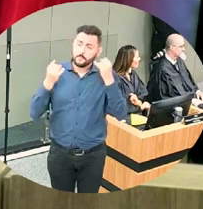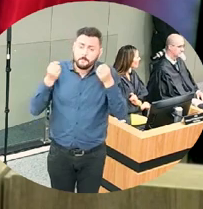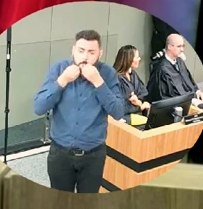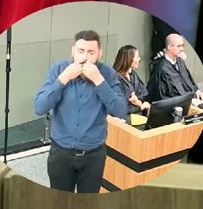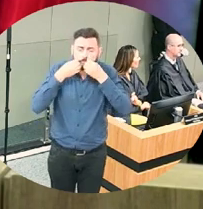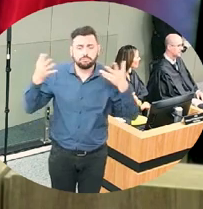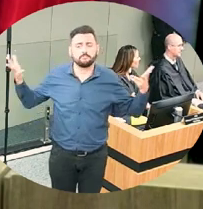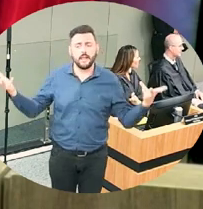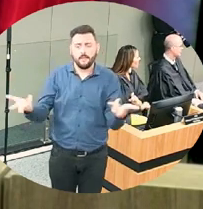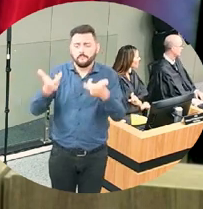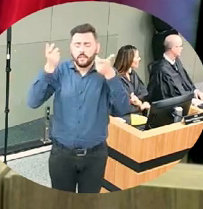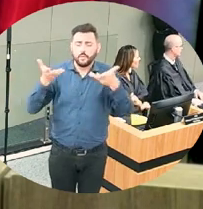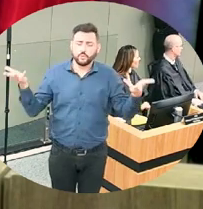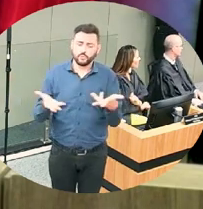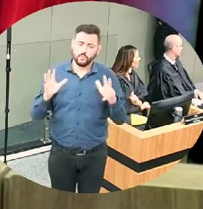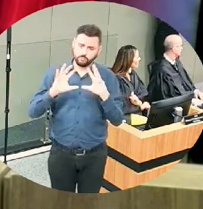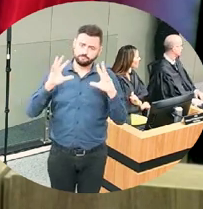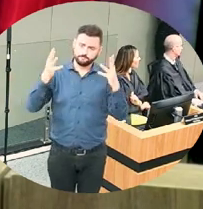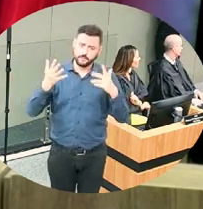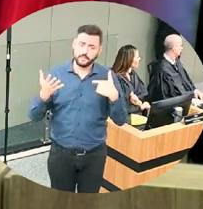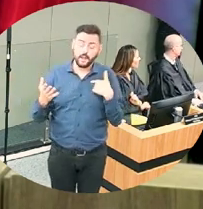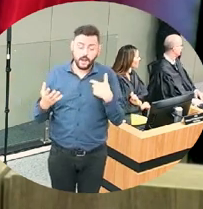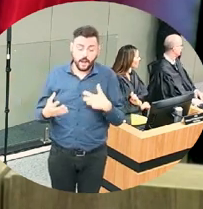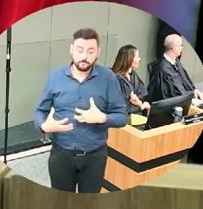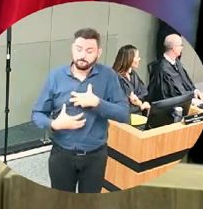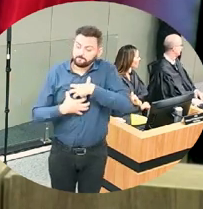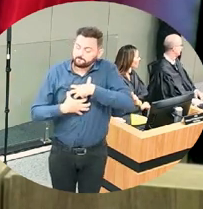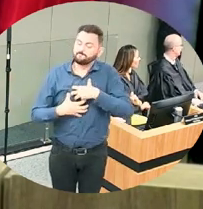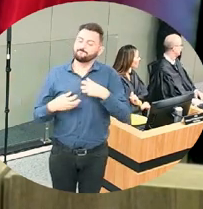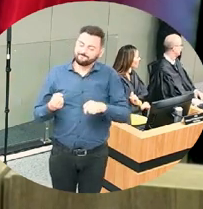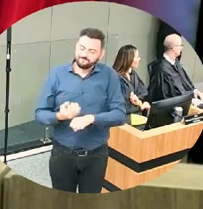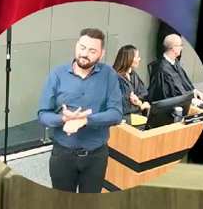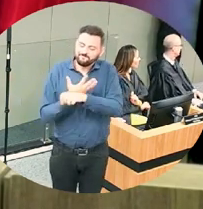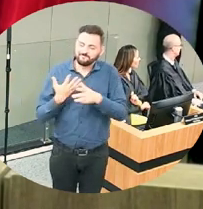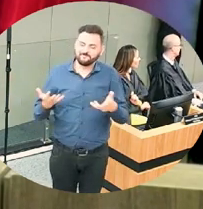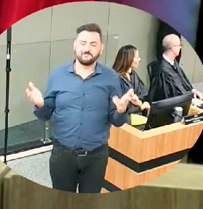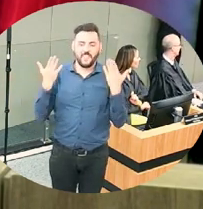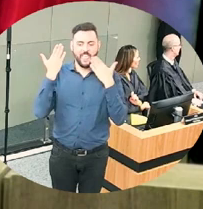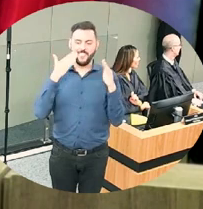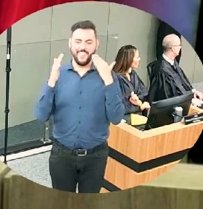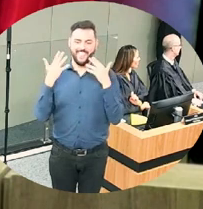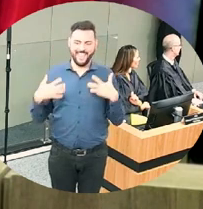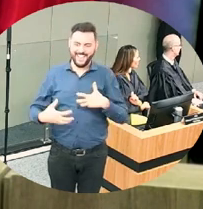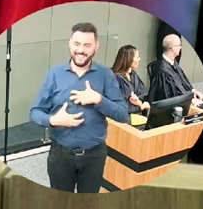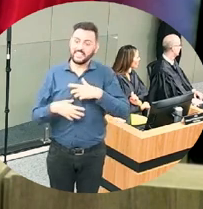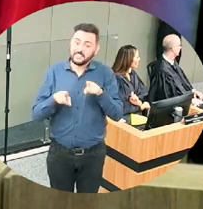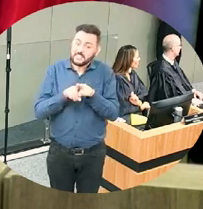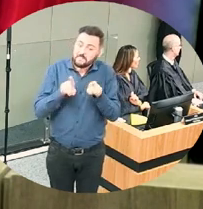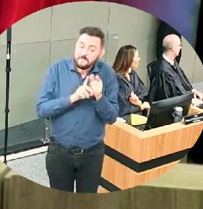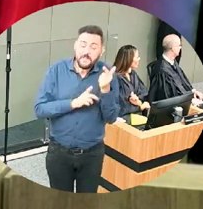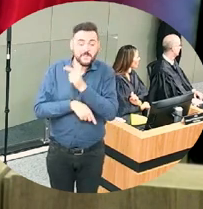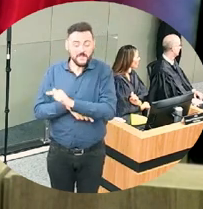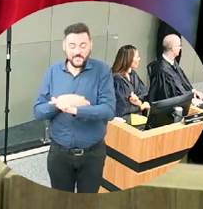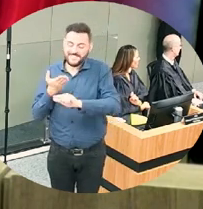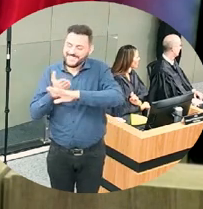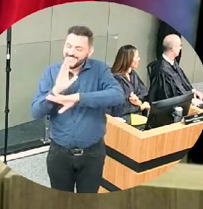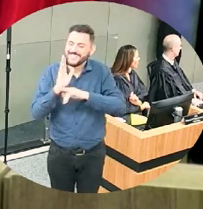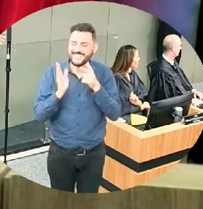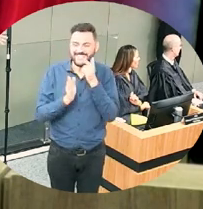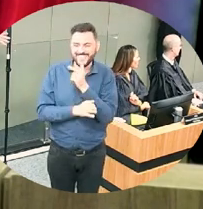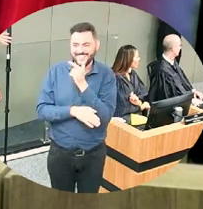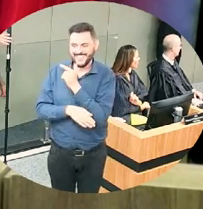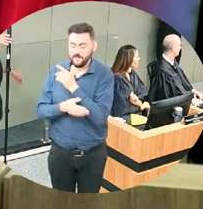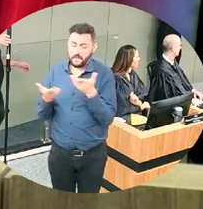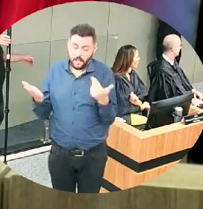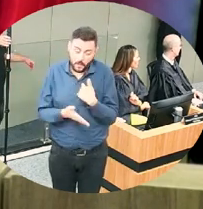como esse que con jula sentimentos de alegria e reconhecimento em relação às realizações e conquistas da